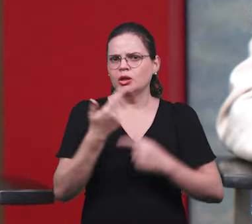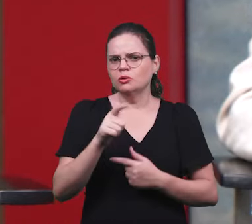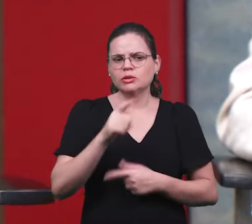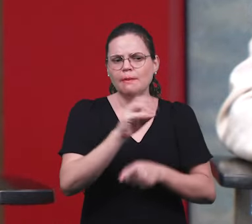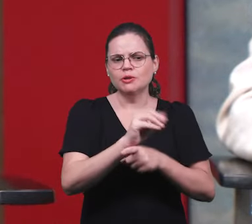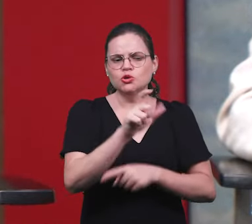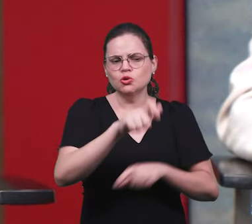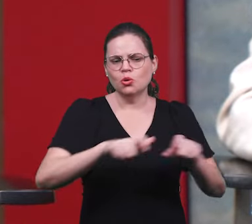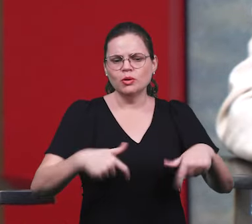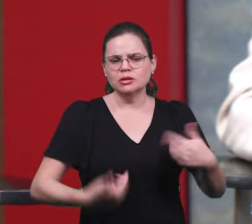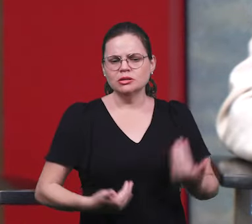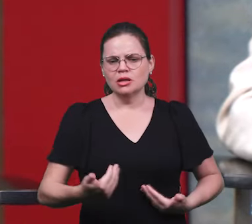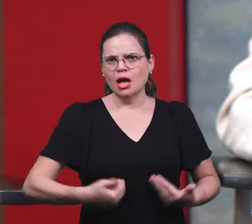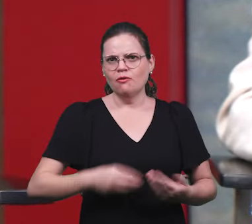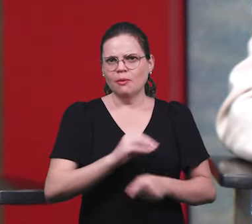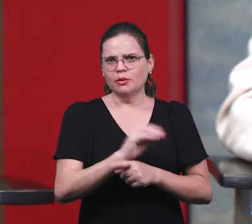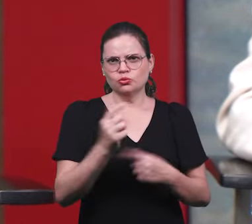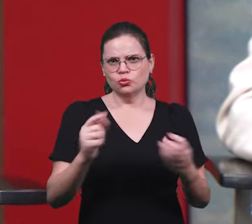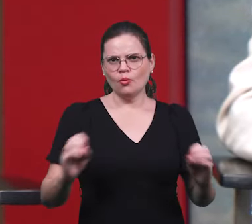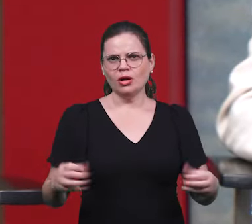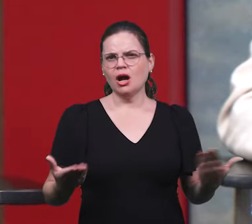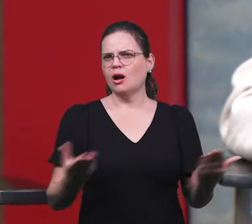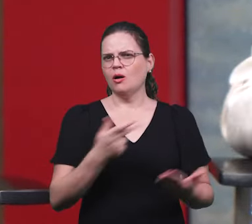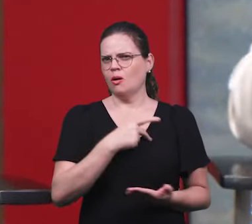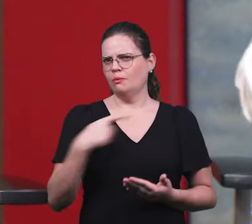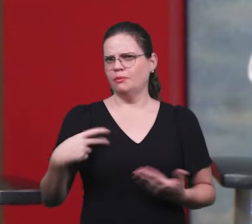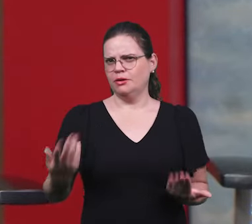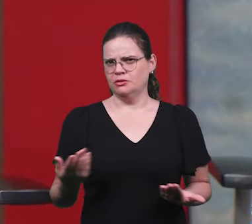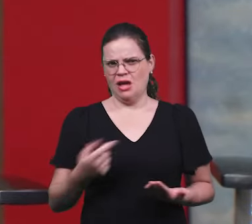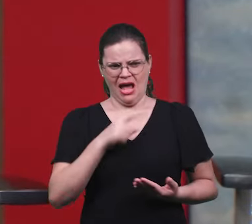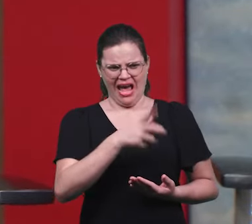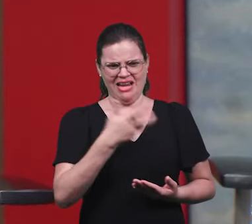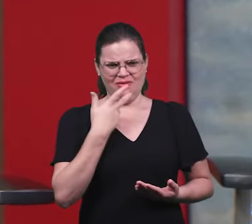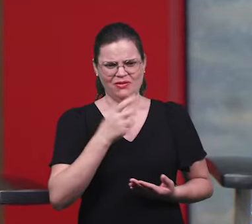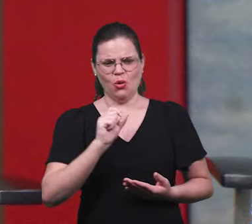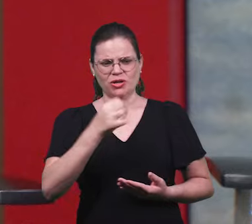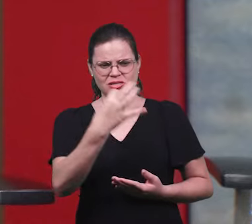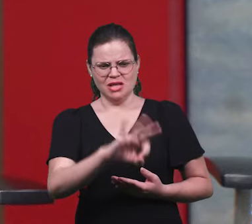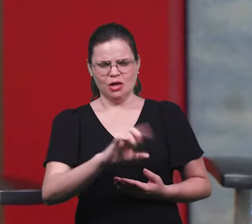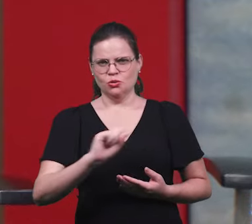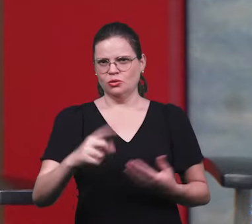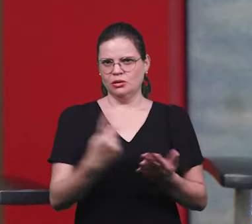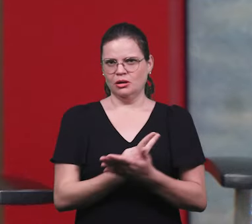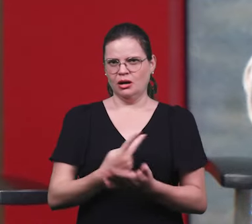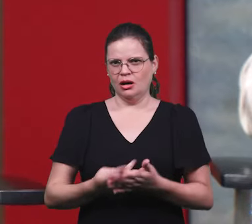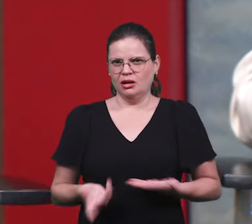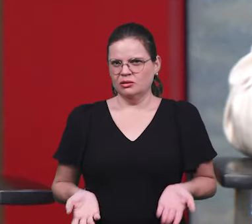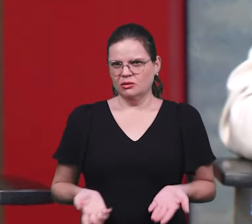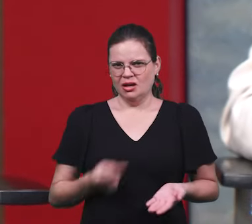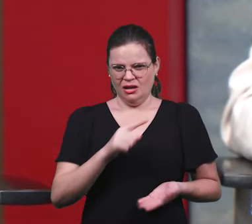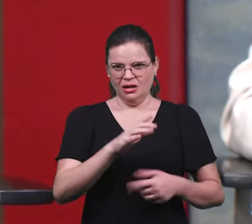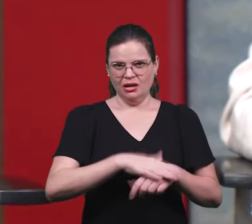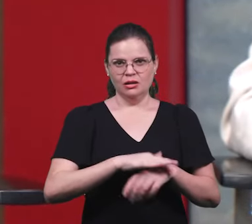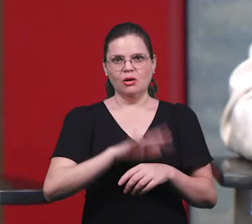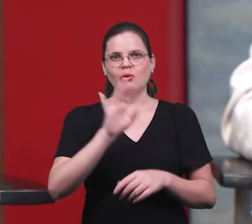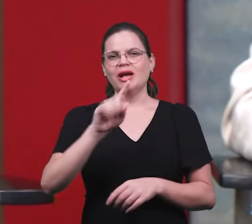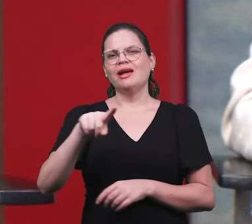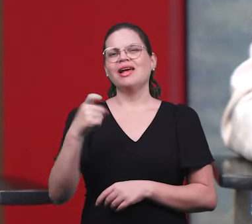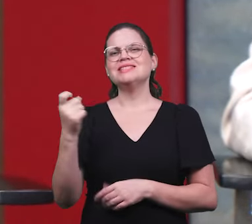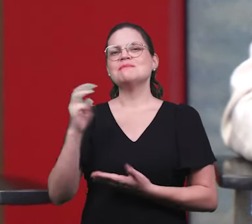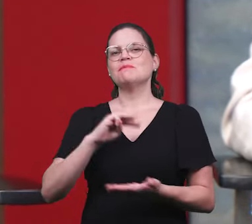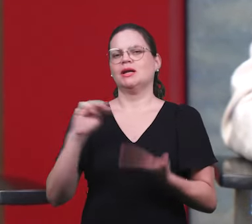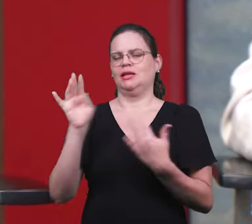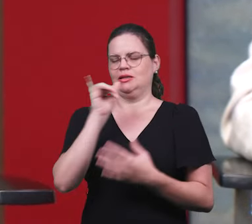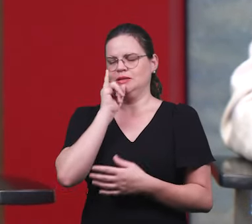ele quer dizer que o que está certo e o que está errado. Ou um ex-maranata. Eu uma vez vi